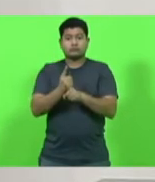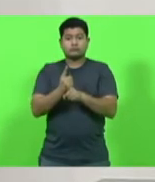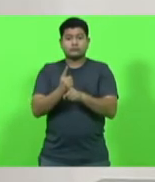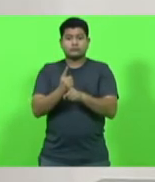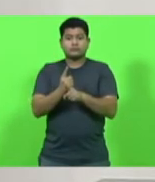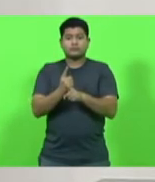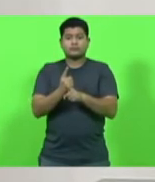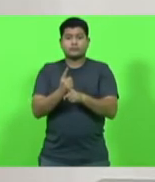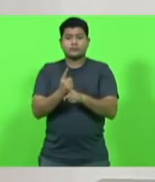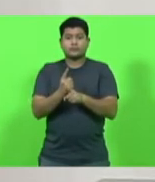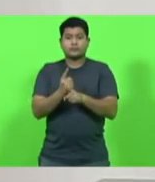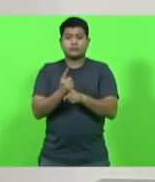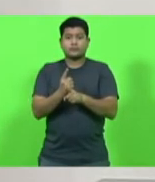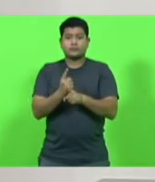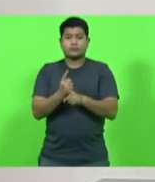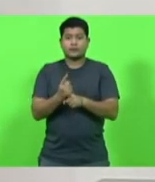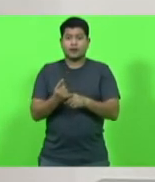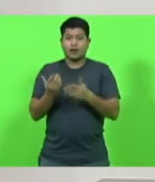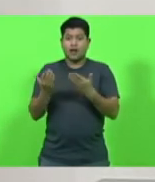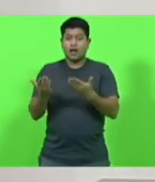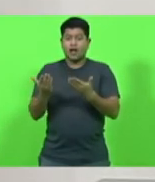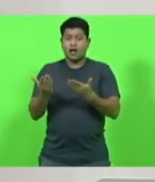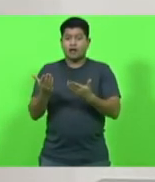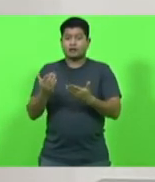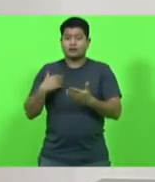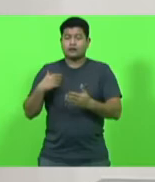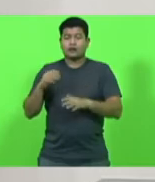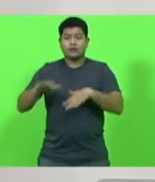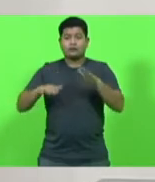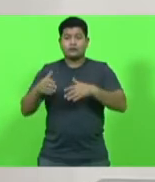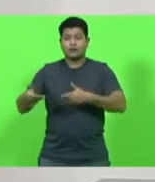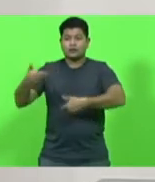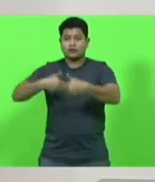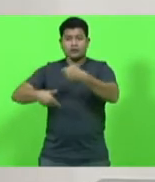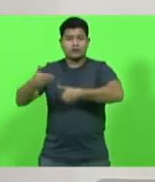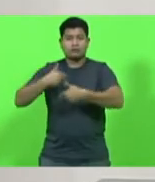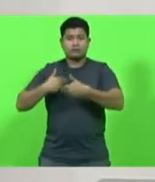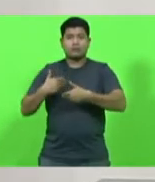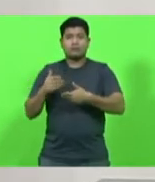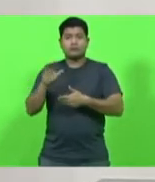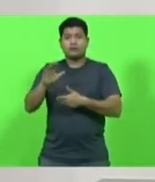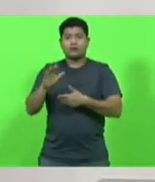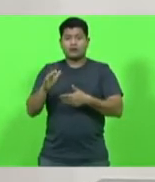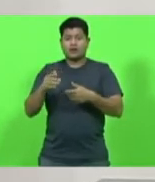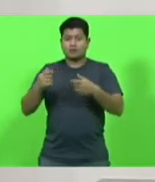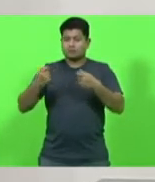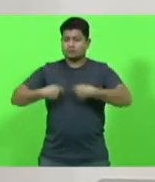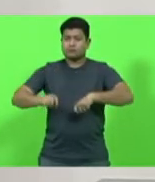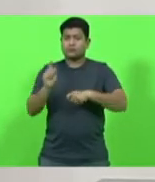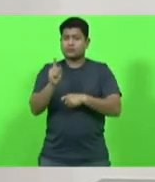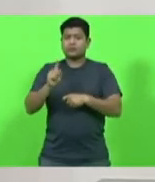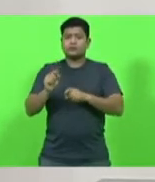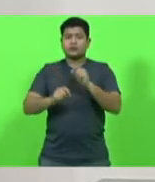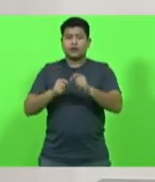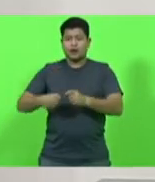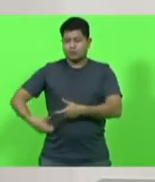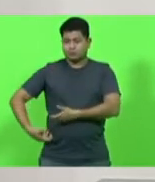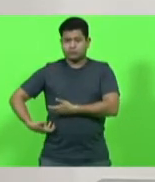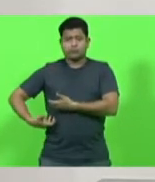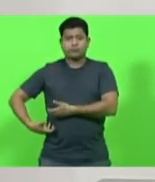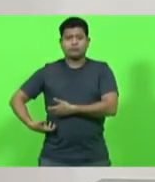feito o tratamento, elas chegam num ponto em que não precisam mais se submeter à bolsa de